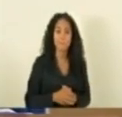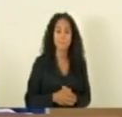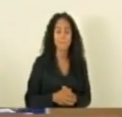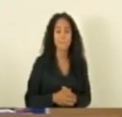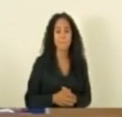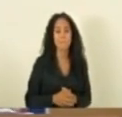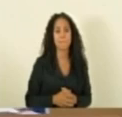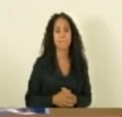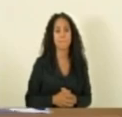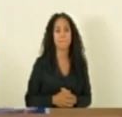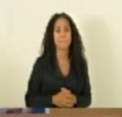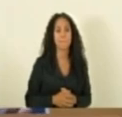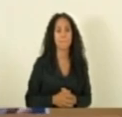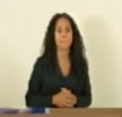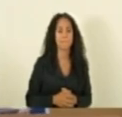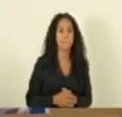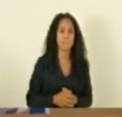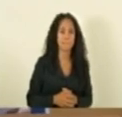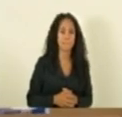após